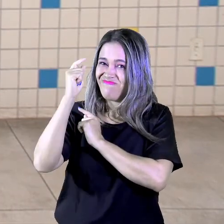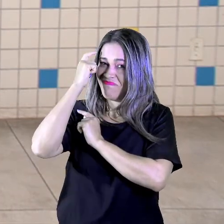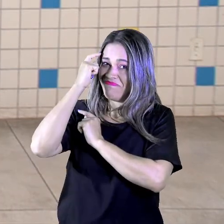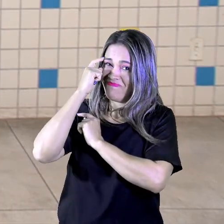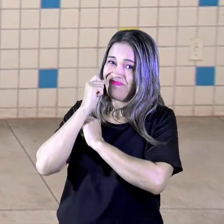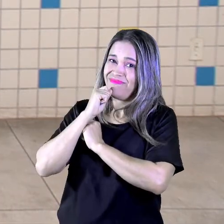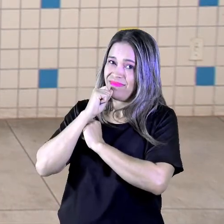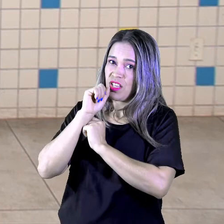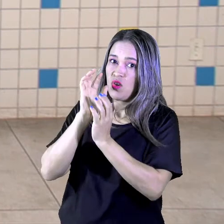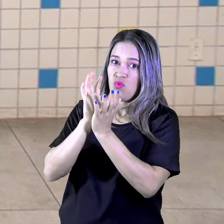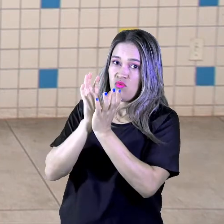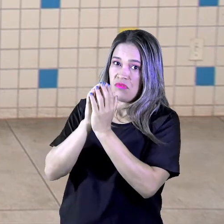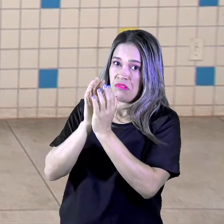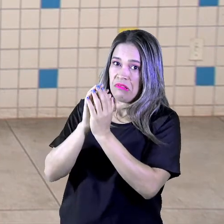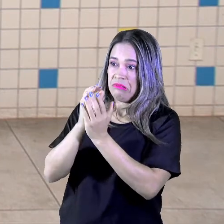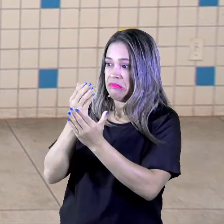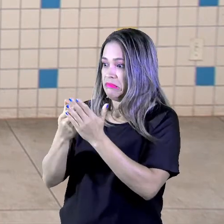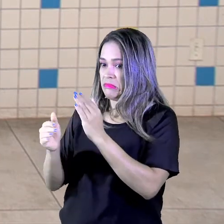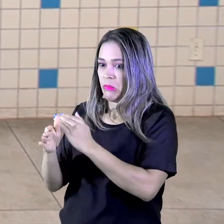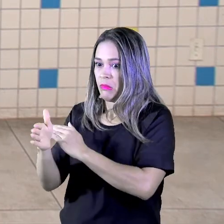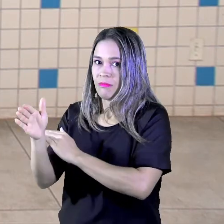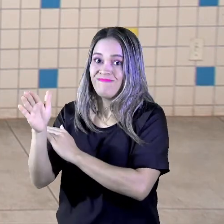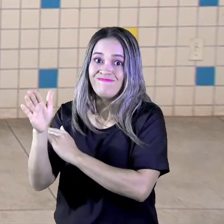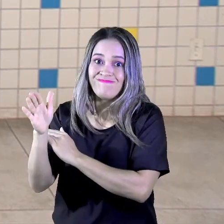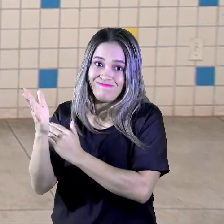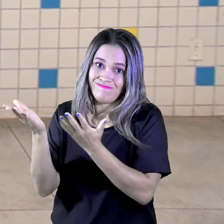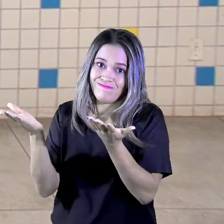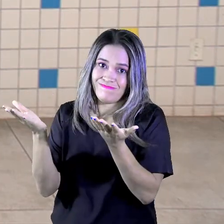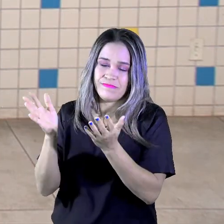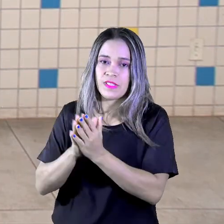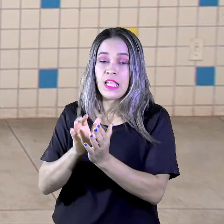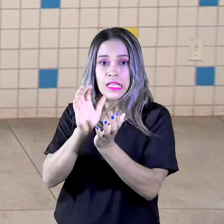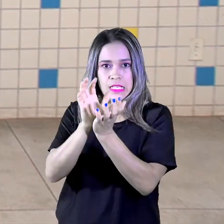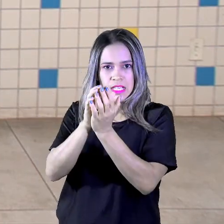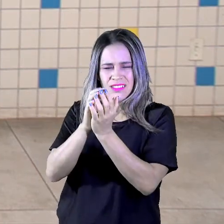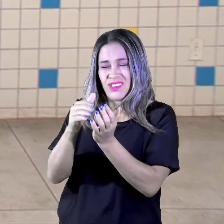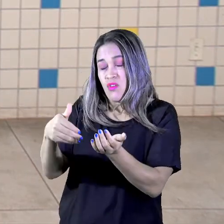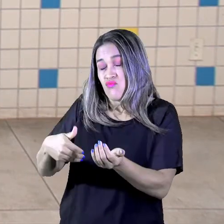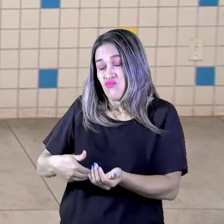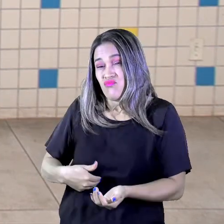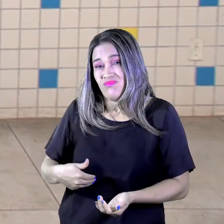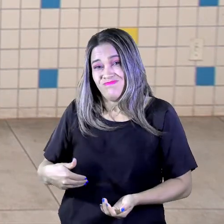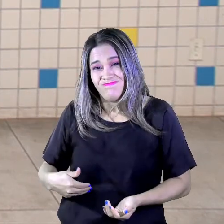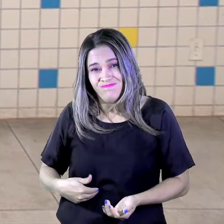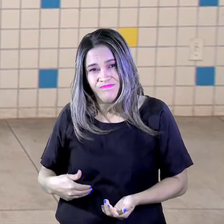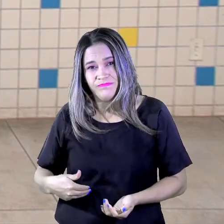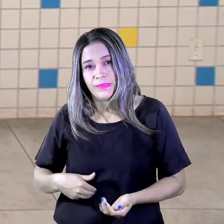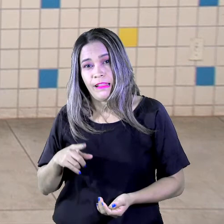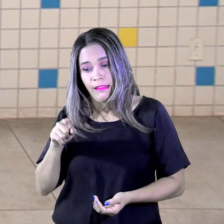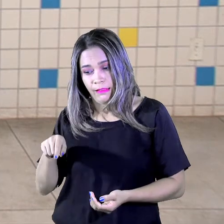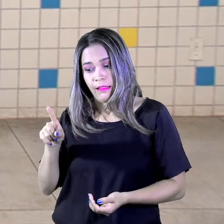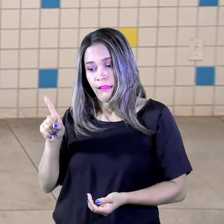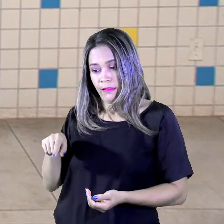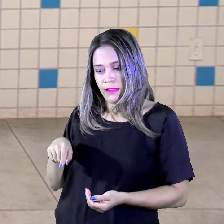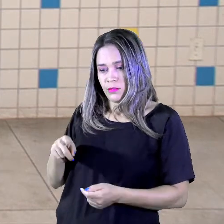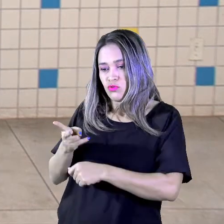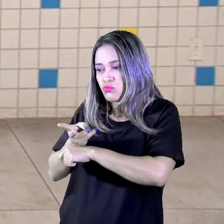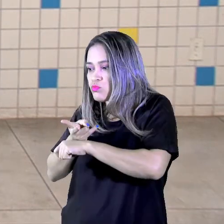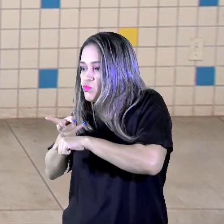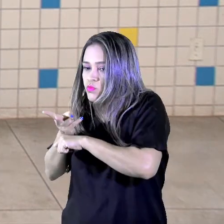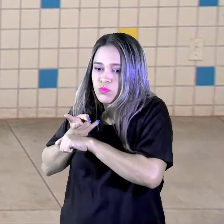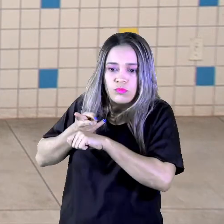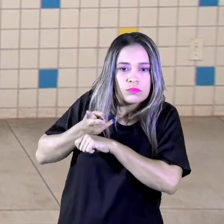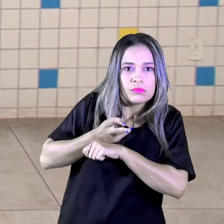um jacaré perdido. Só que esse jacaré estava com fome e ele está procurando